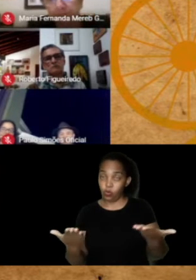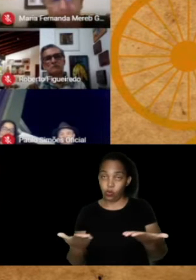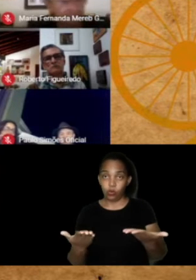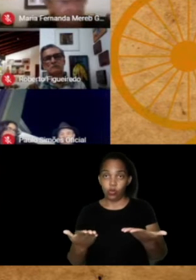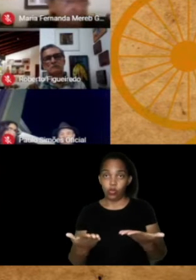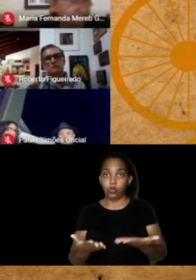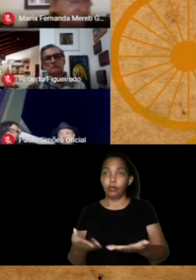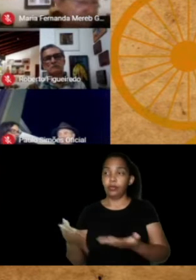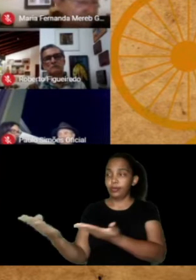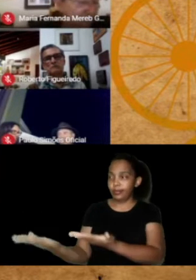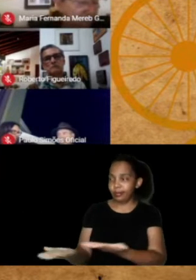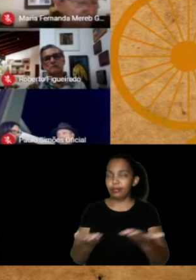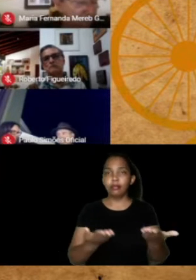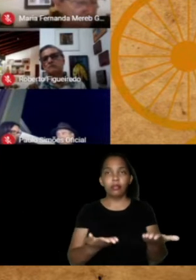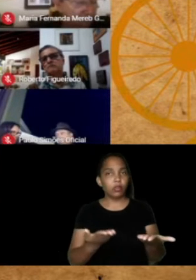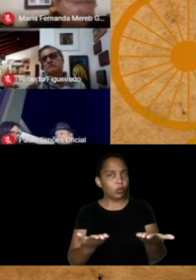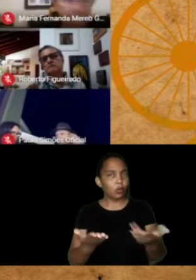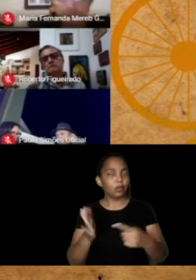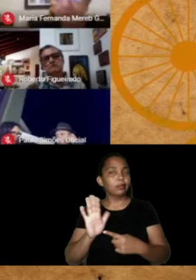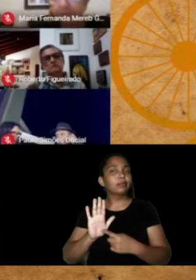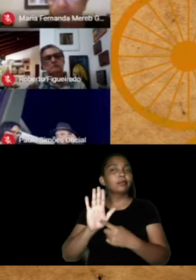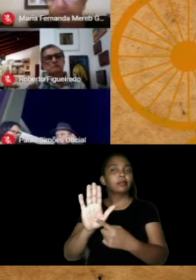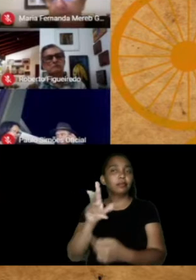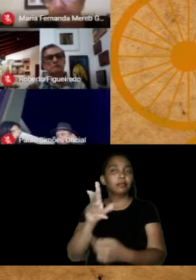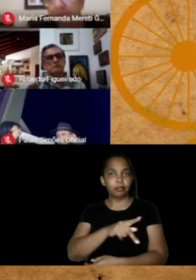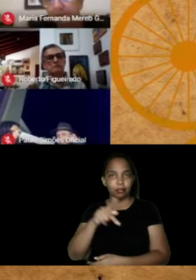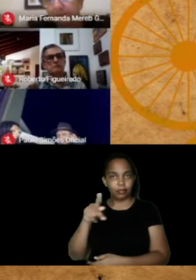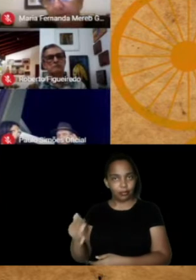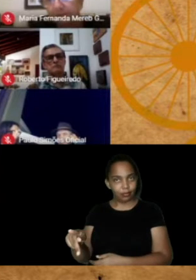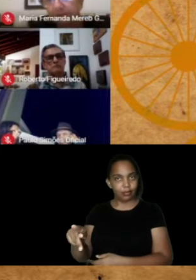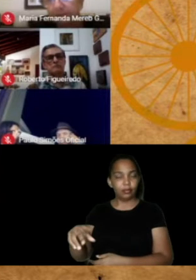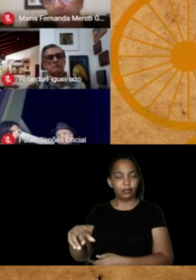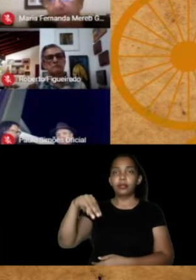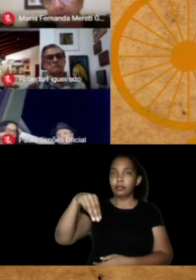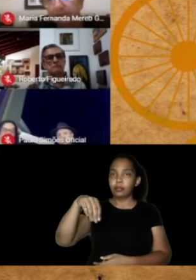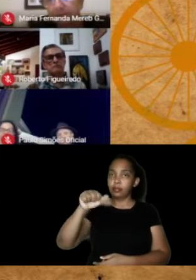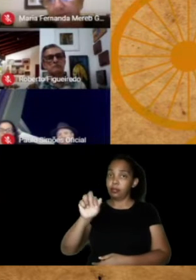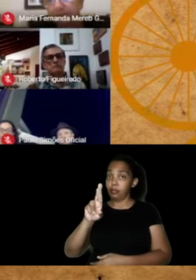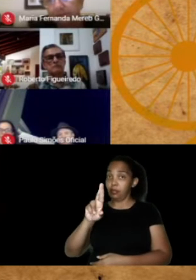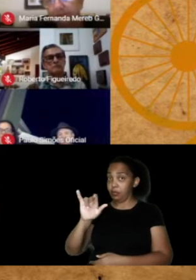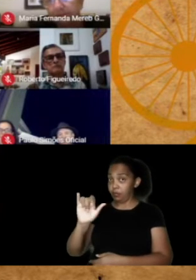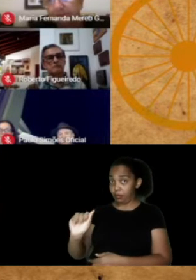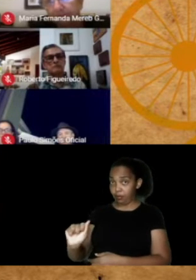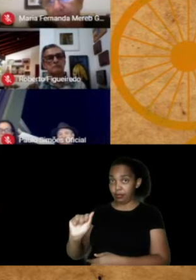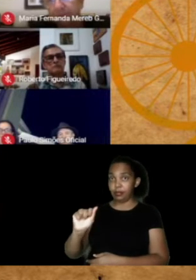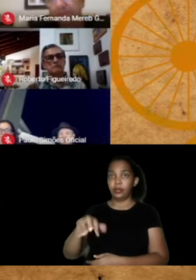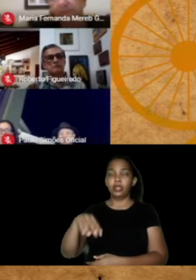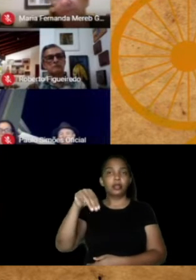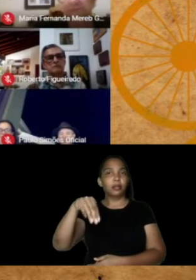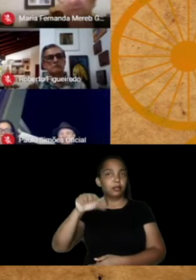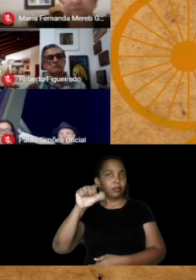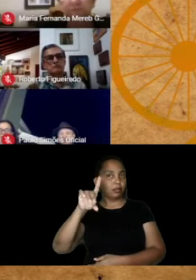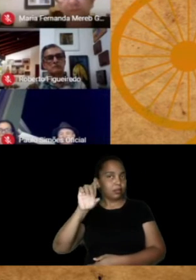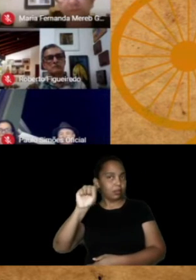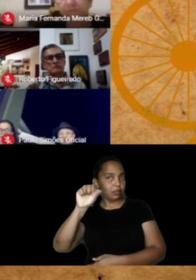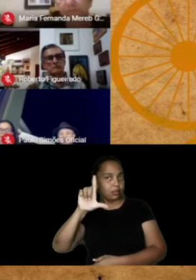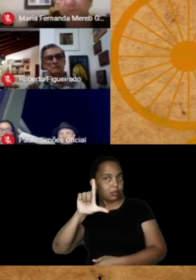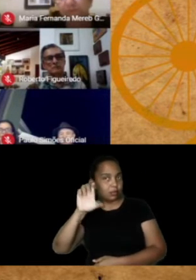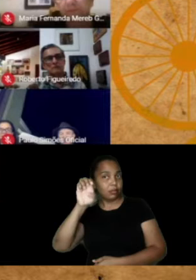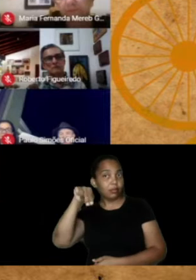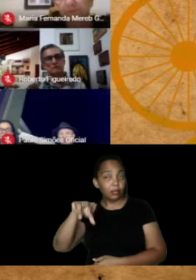a apresentação da professora Maria Madalena Dibe Merebe Greco, que é